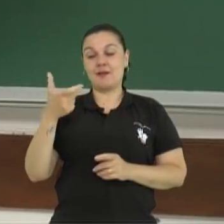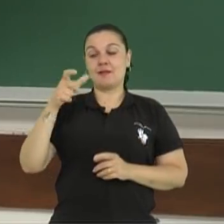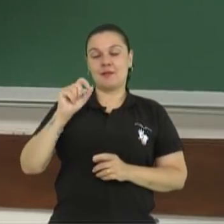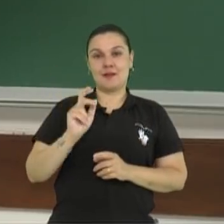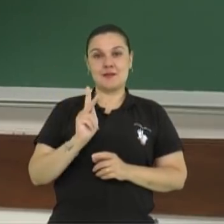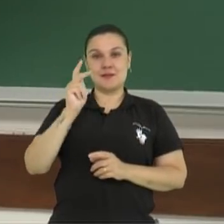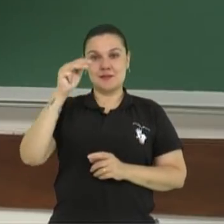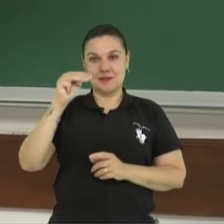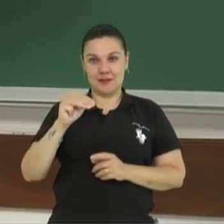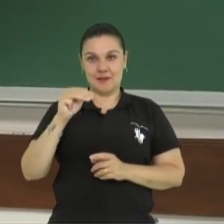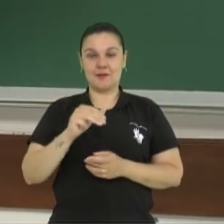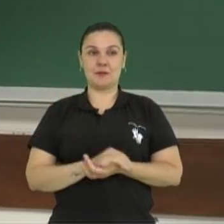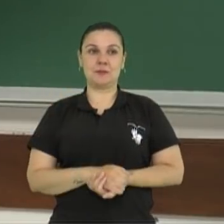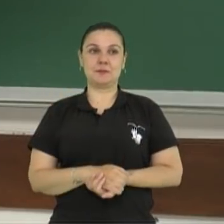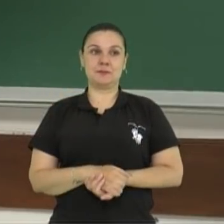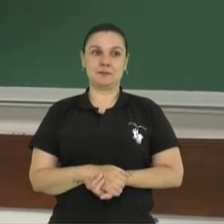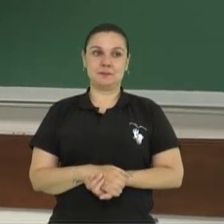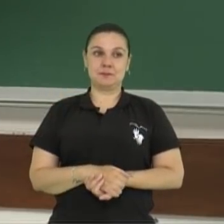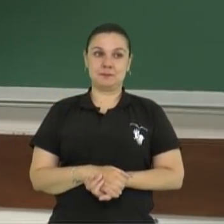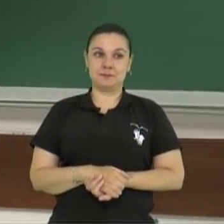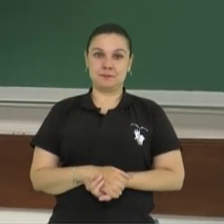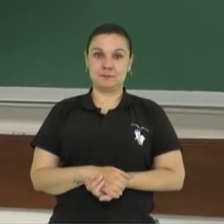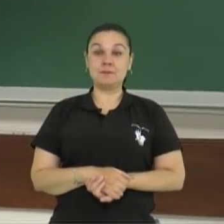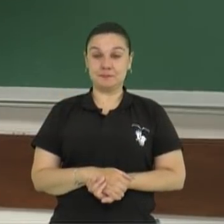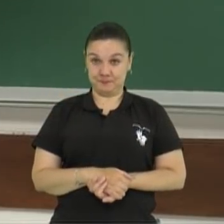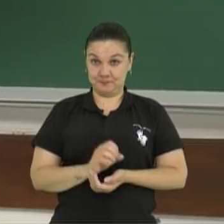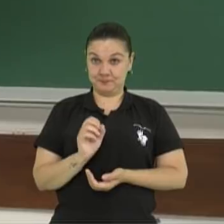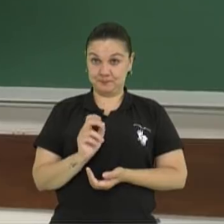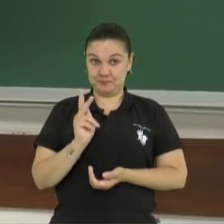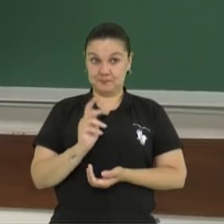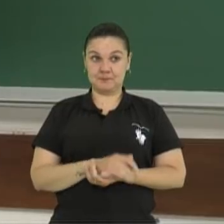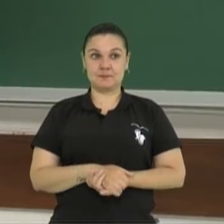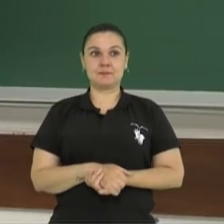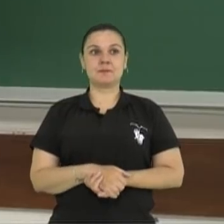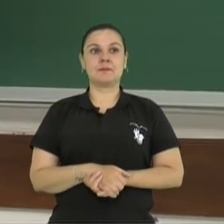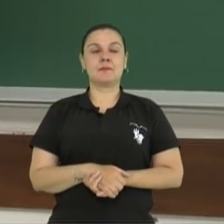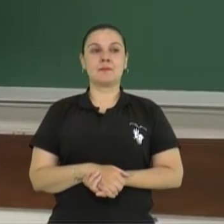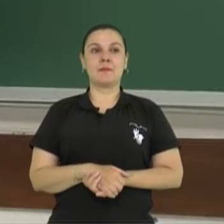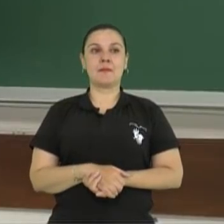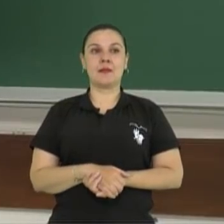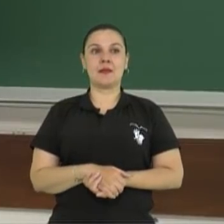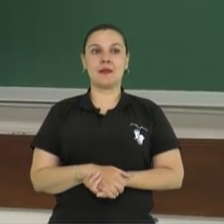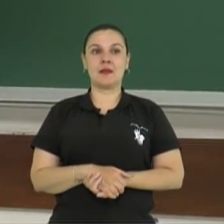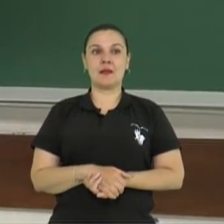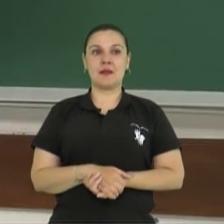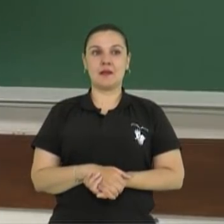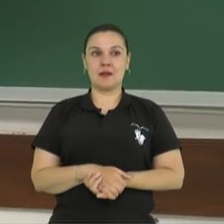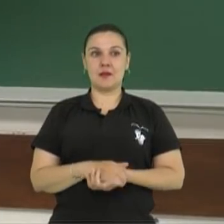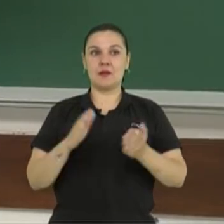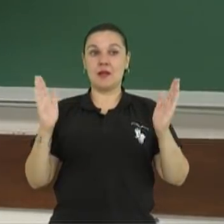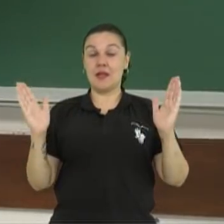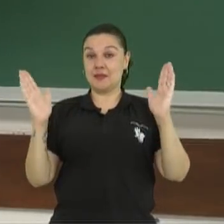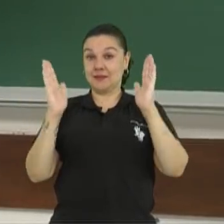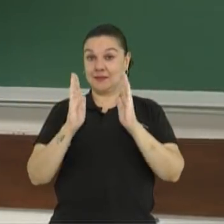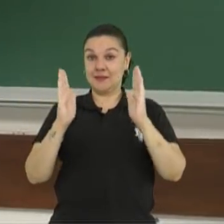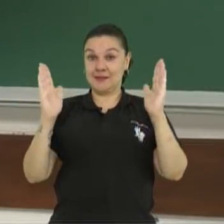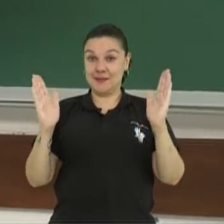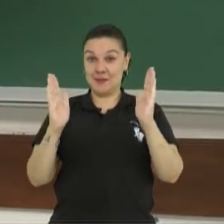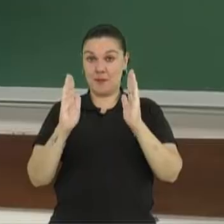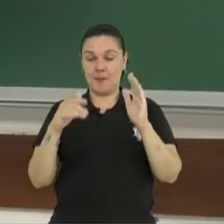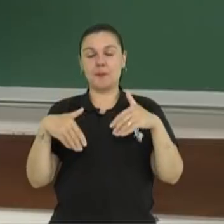a 10 quilômetros, ok? Então, vamos lá, continuando. Tamanhos da